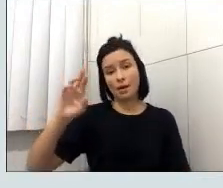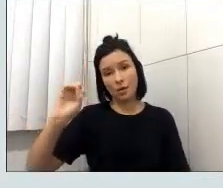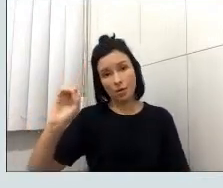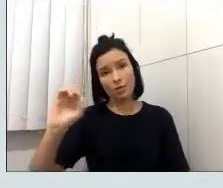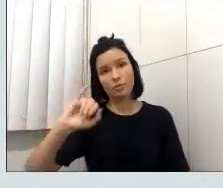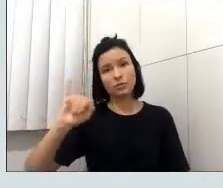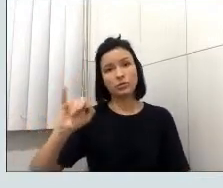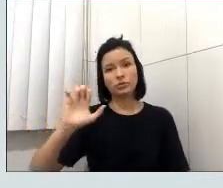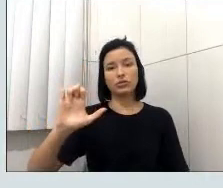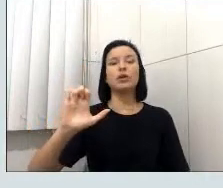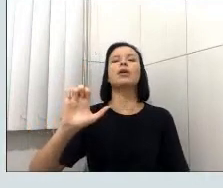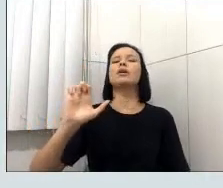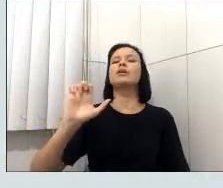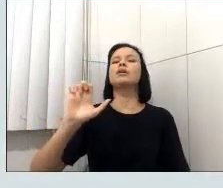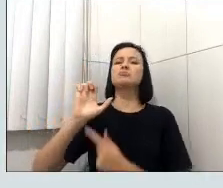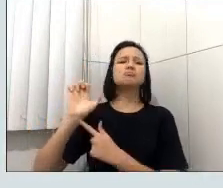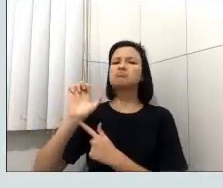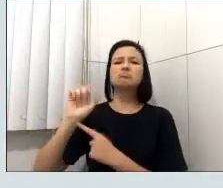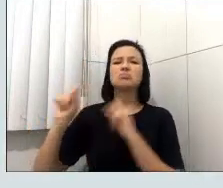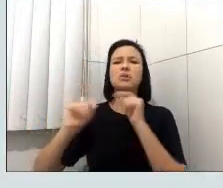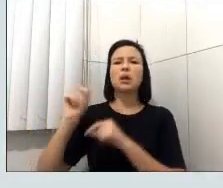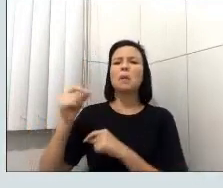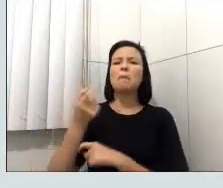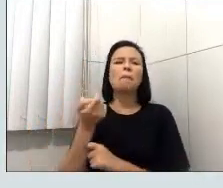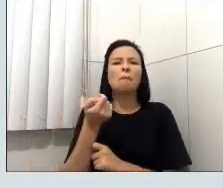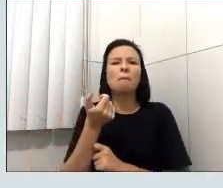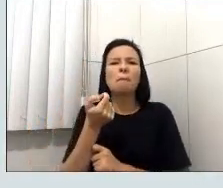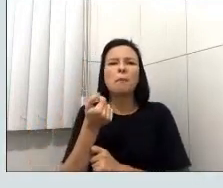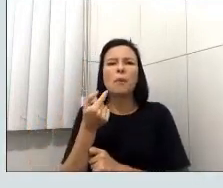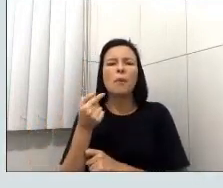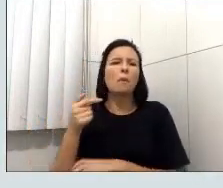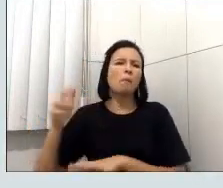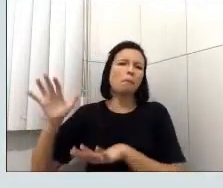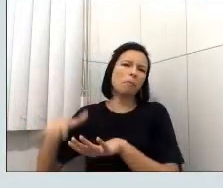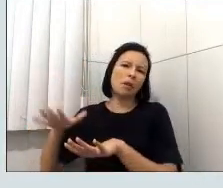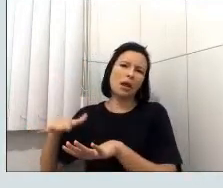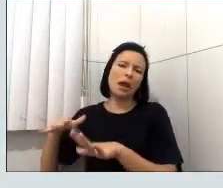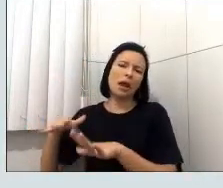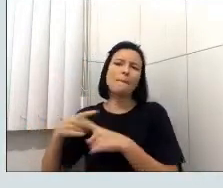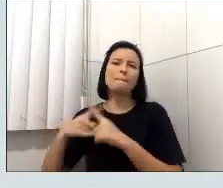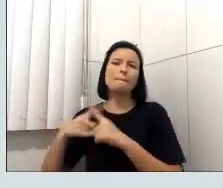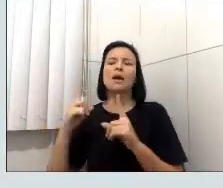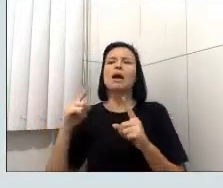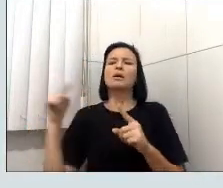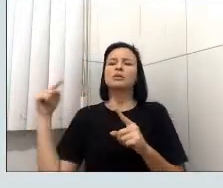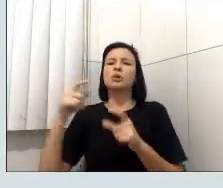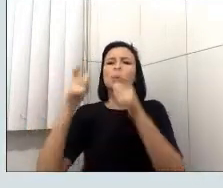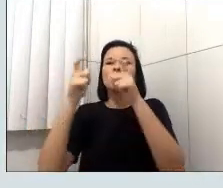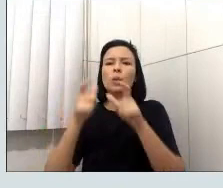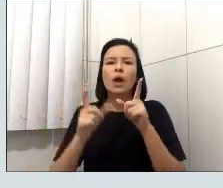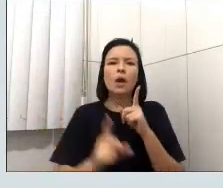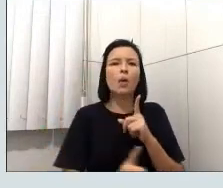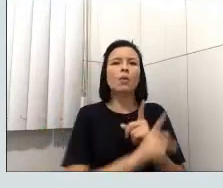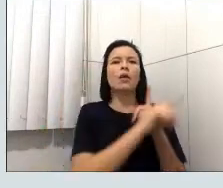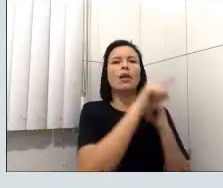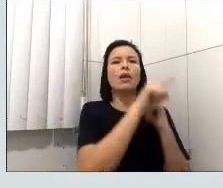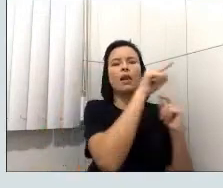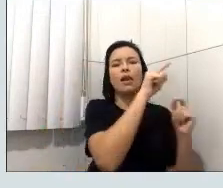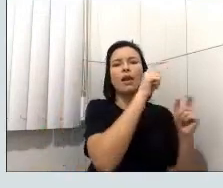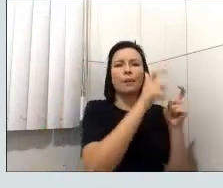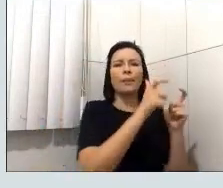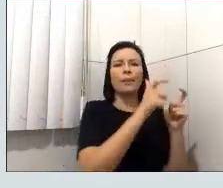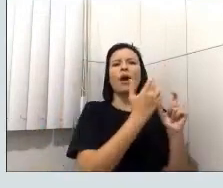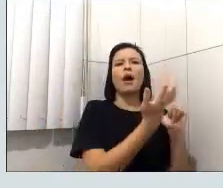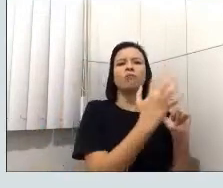foi encontrada aqui no litoral. Ela é encontrada muito mais nas aldeias formadas lá próximas